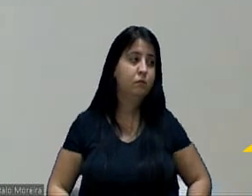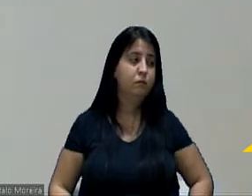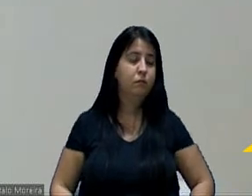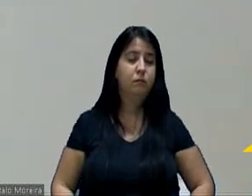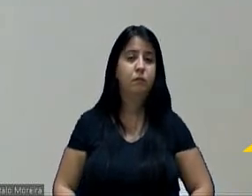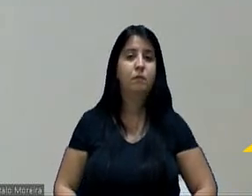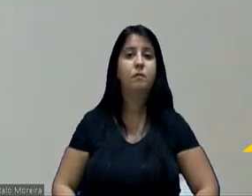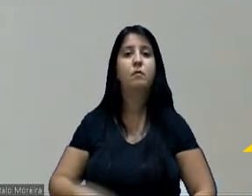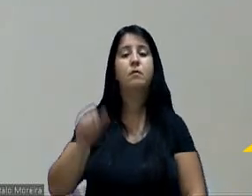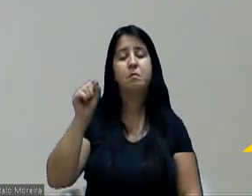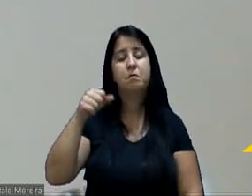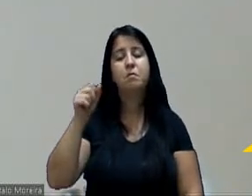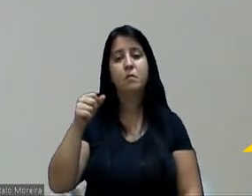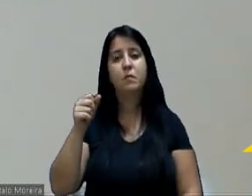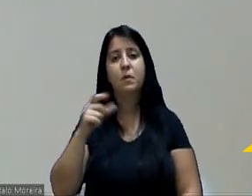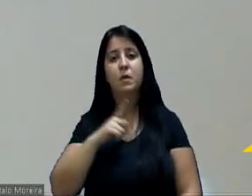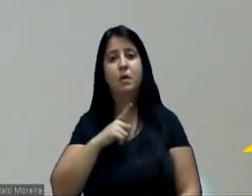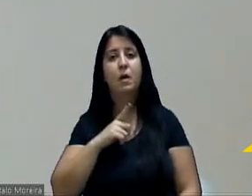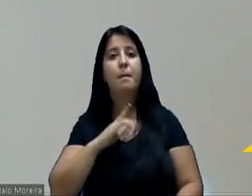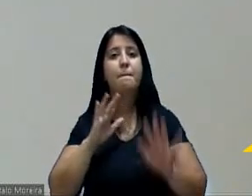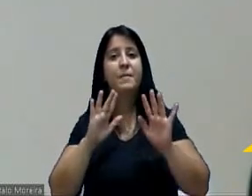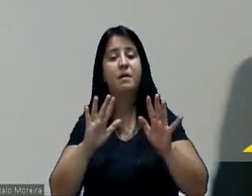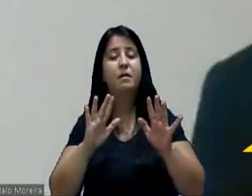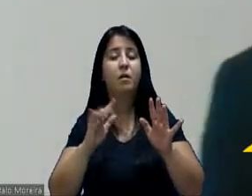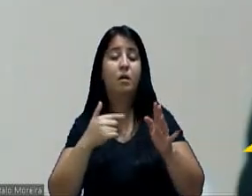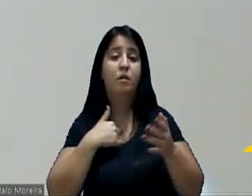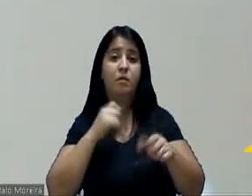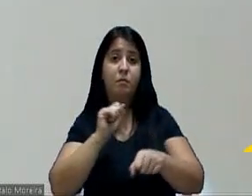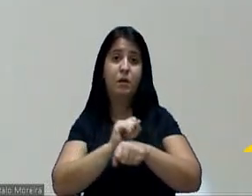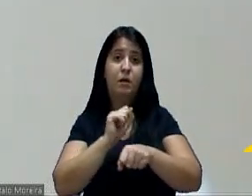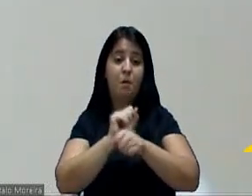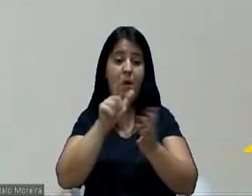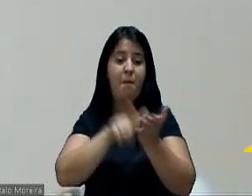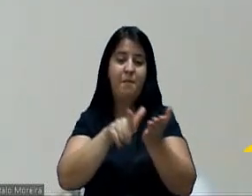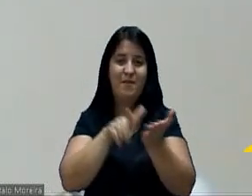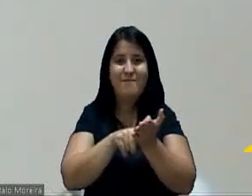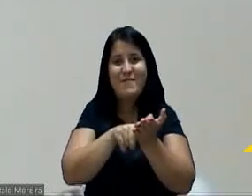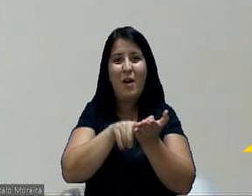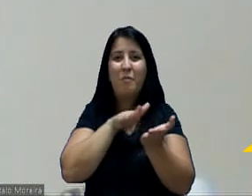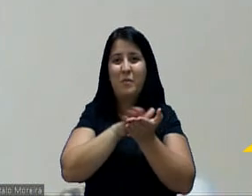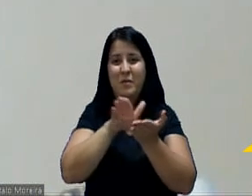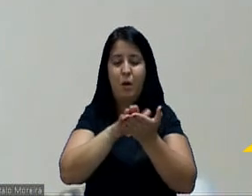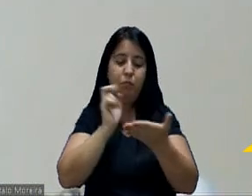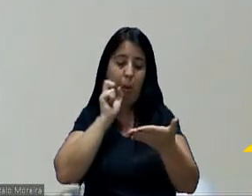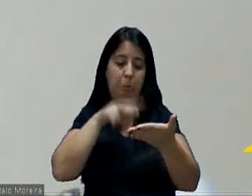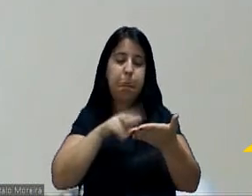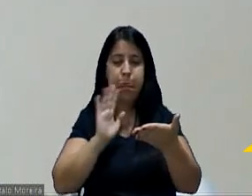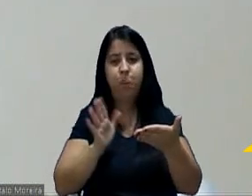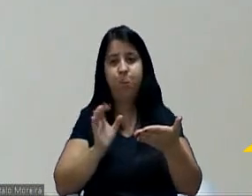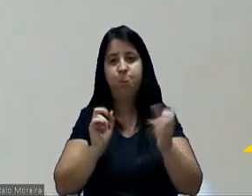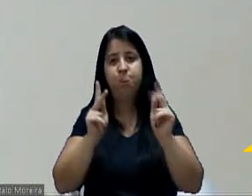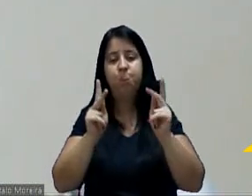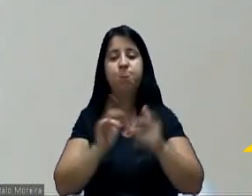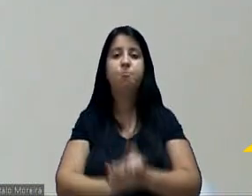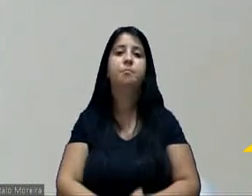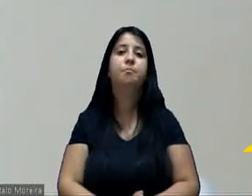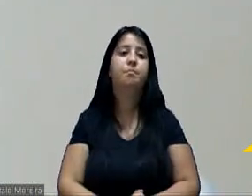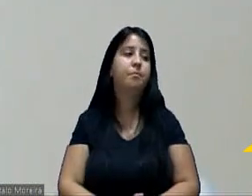Eu estou abrindo aqui a emenda, que eu entreguei a física, já está em mãos aí. Dá com o parecer,